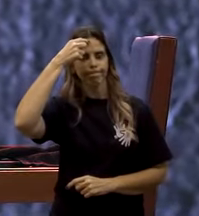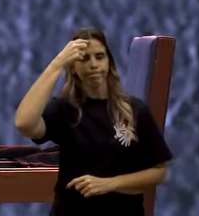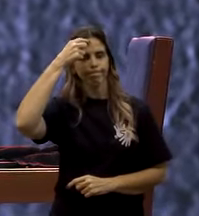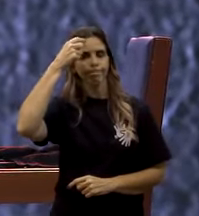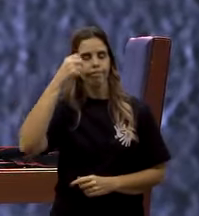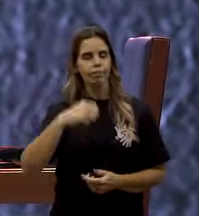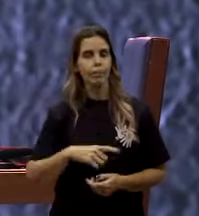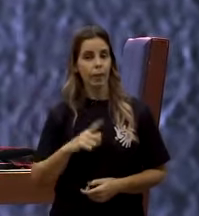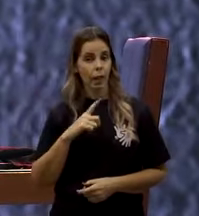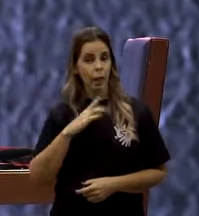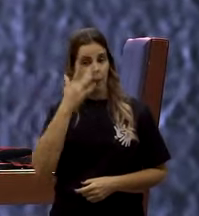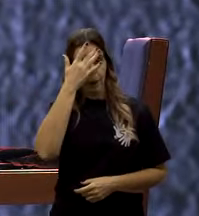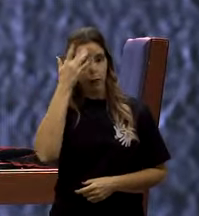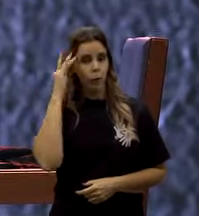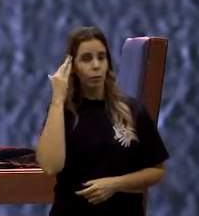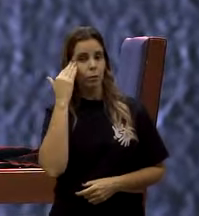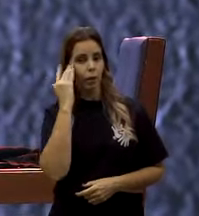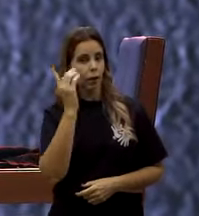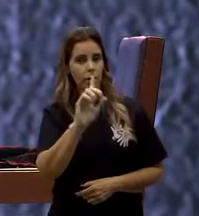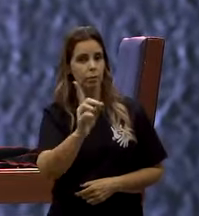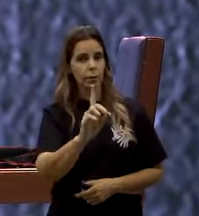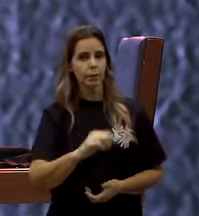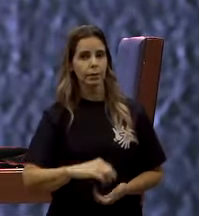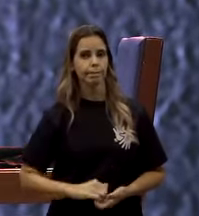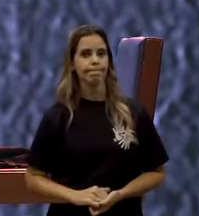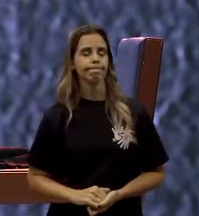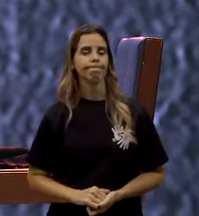tem 20 pessoas entendendo o que eu tô pregando